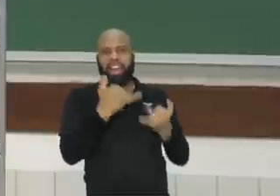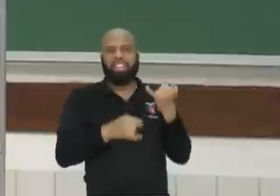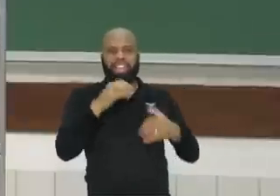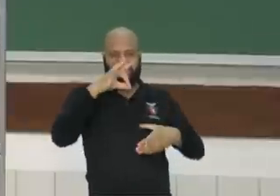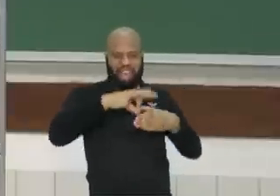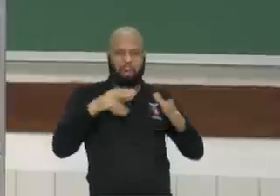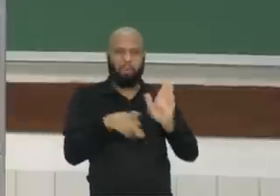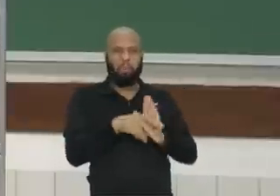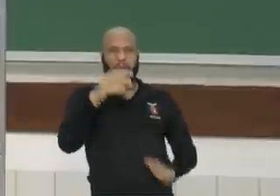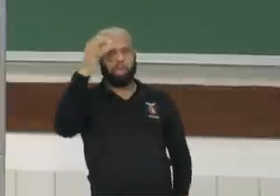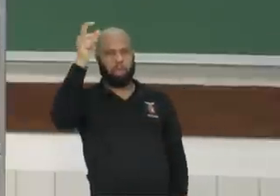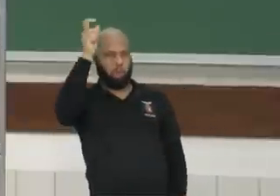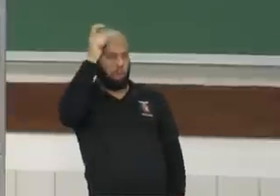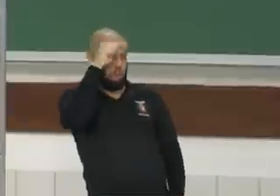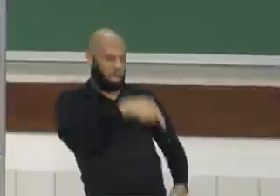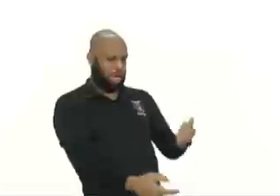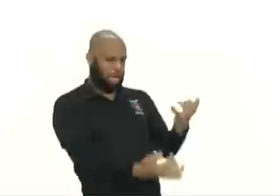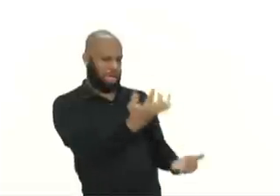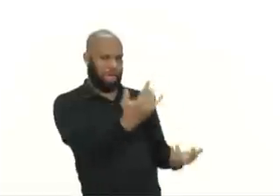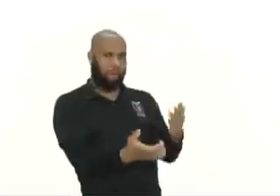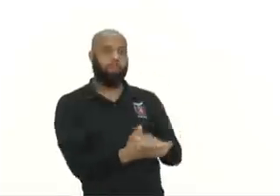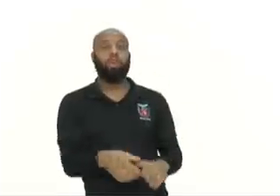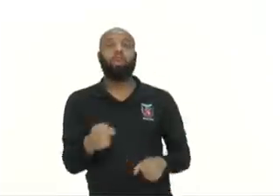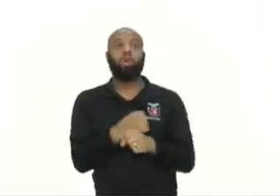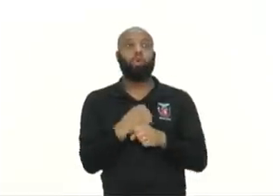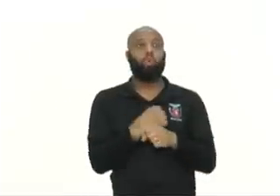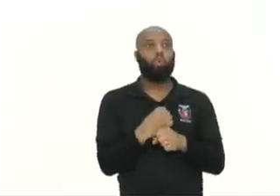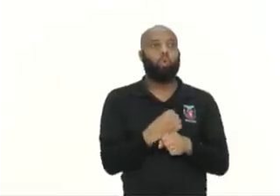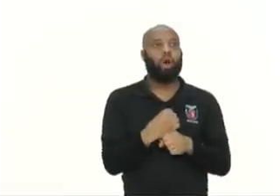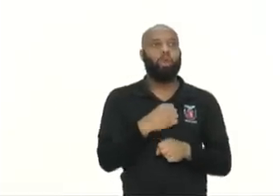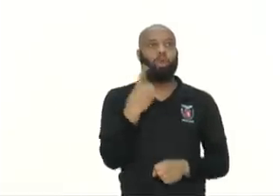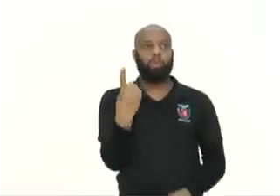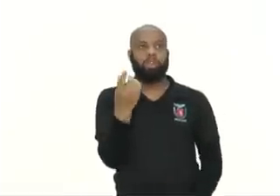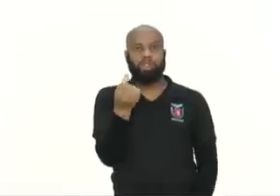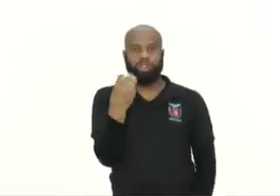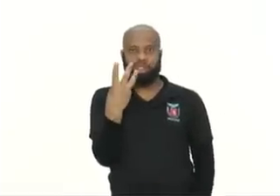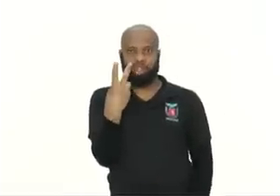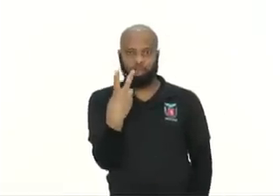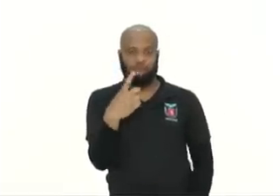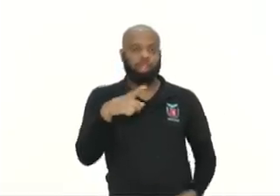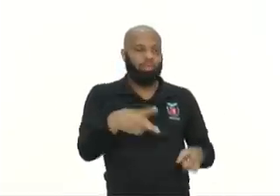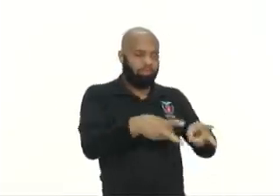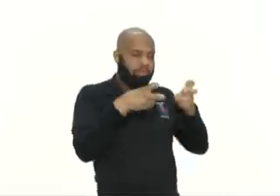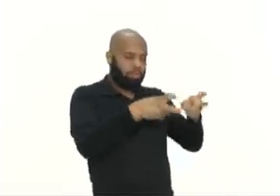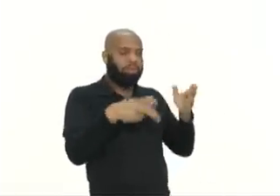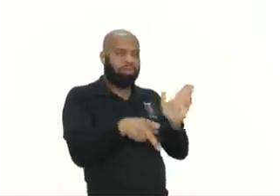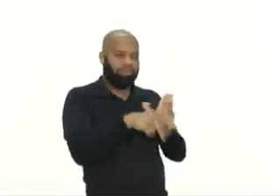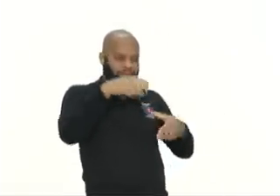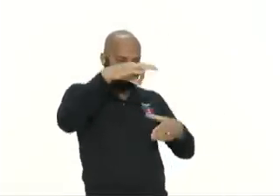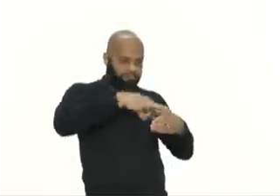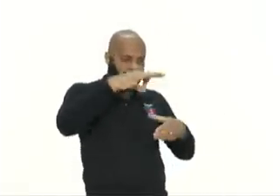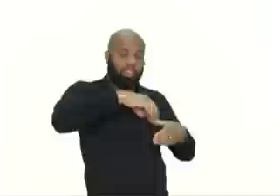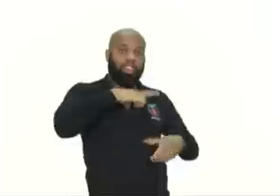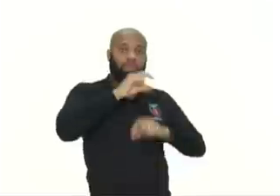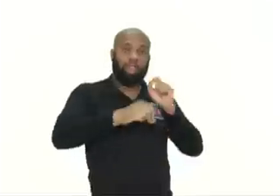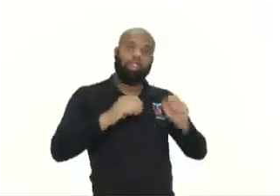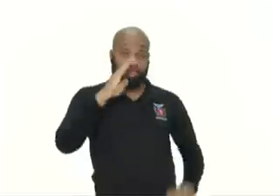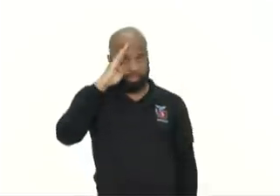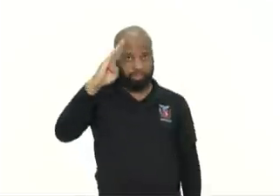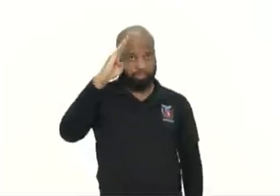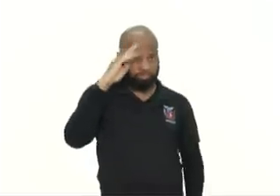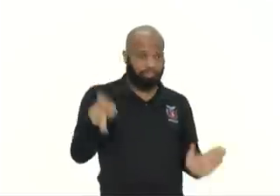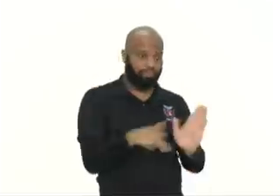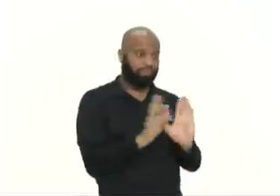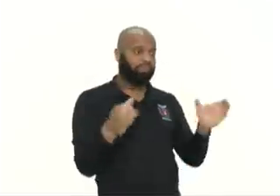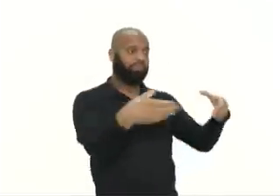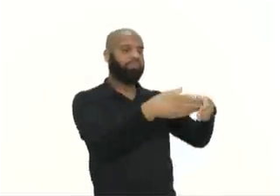Em 1632, a extração da erva mate era a principal atividade econômica da província del Guairá, o